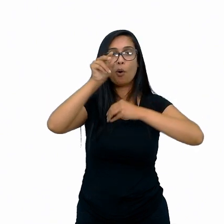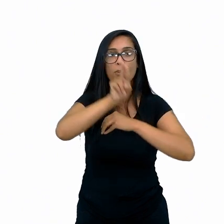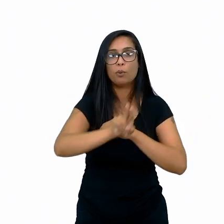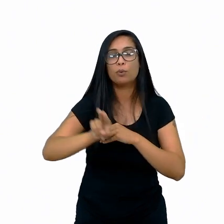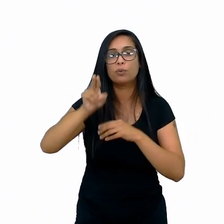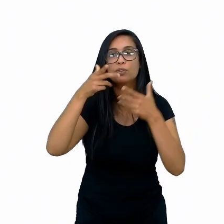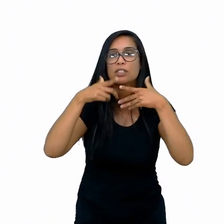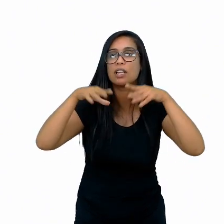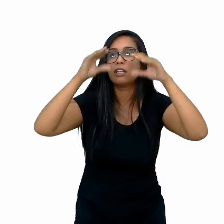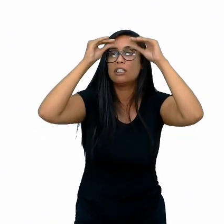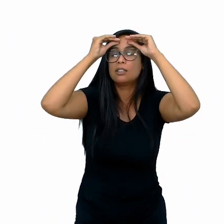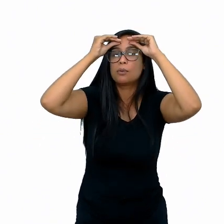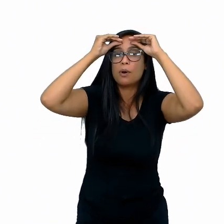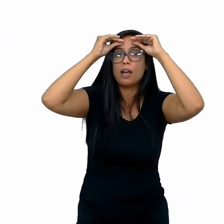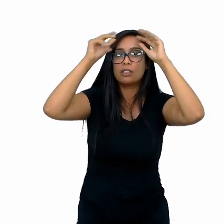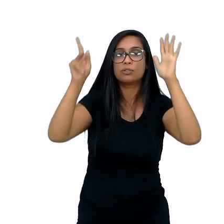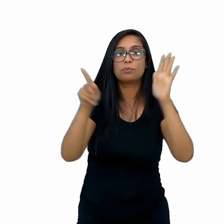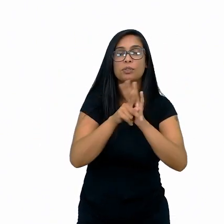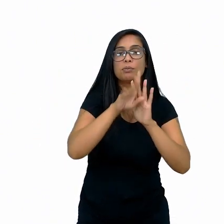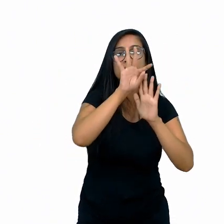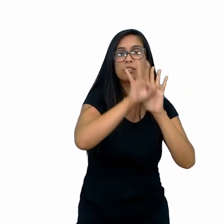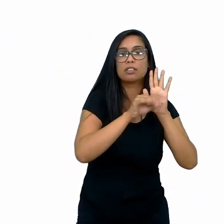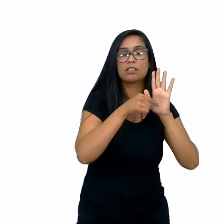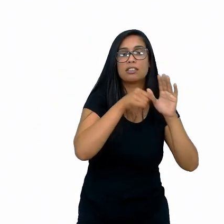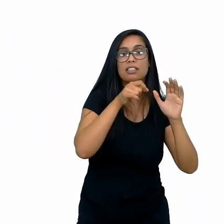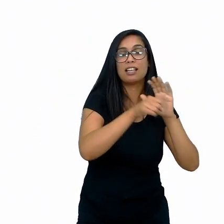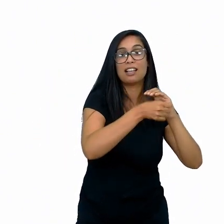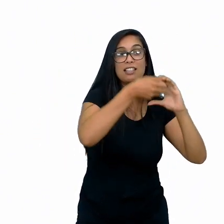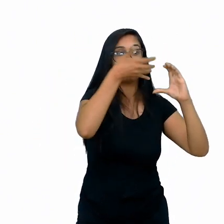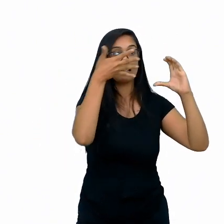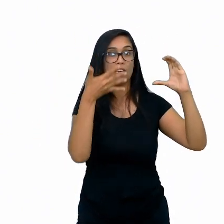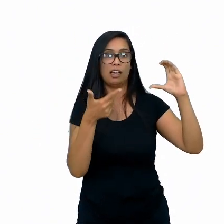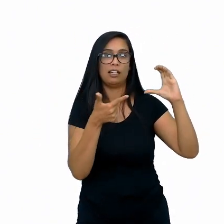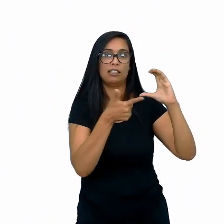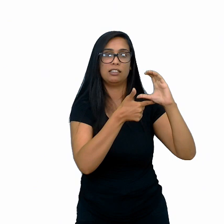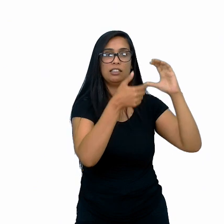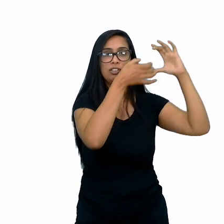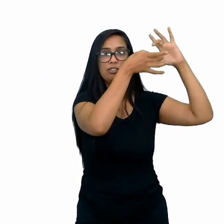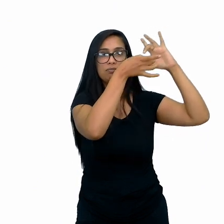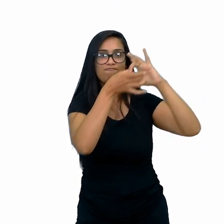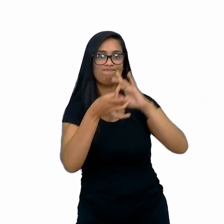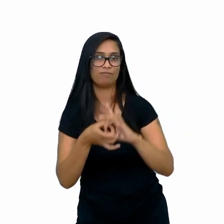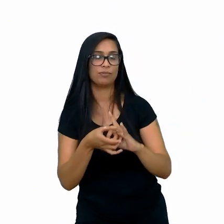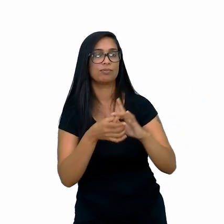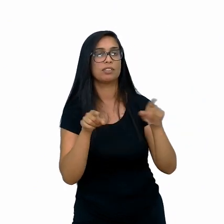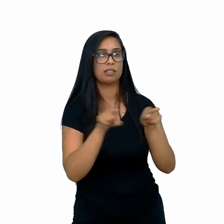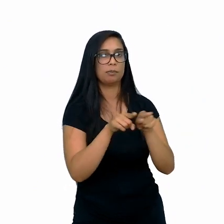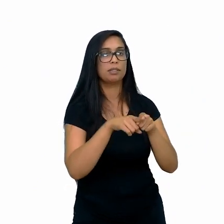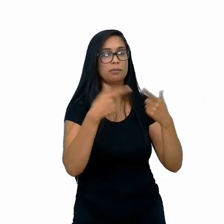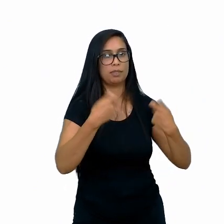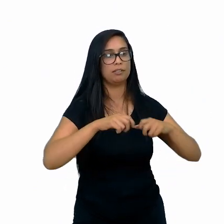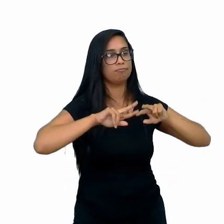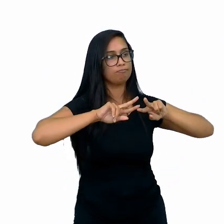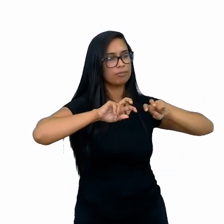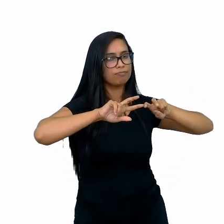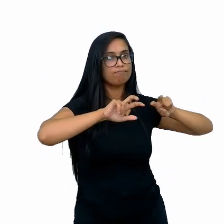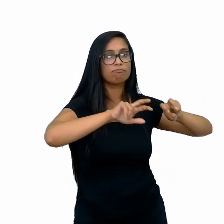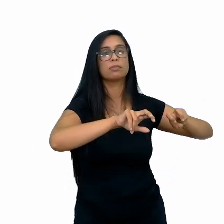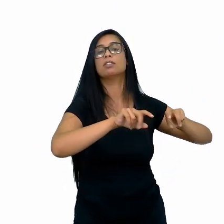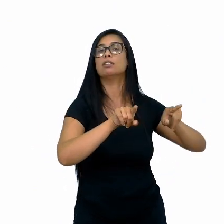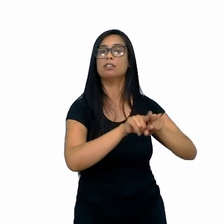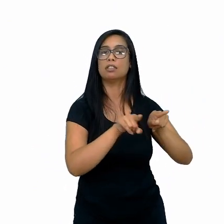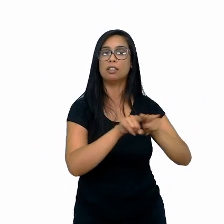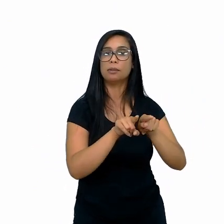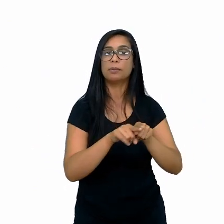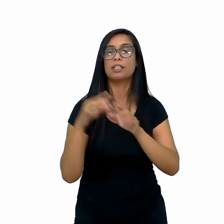textos e as características desses gêneros. Também precisarão lançar mão da